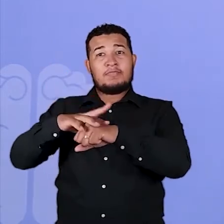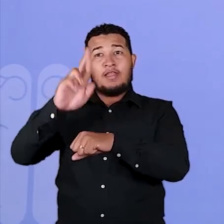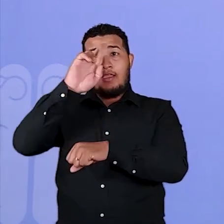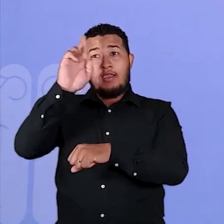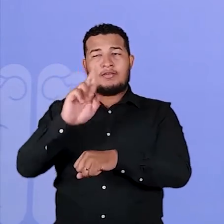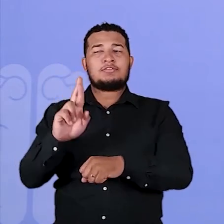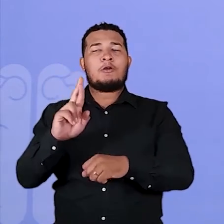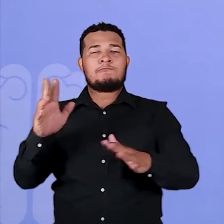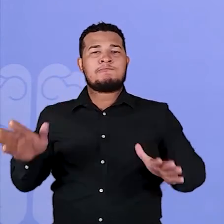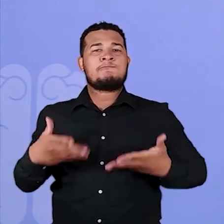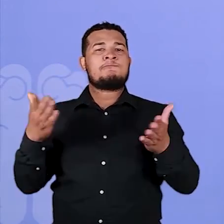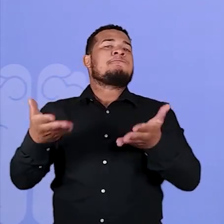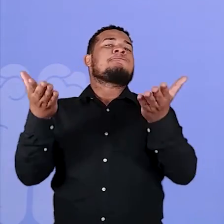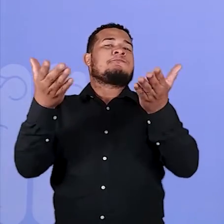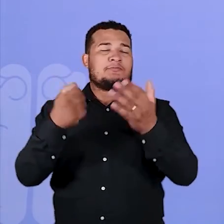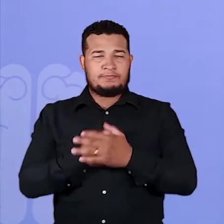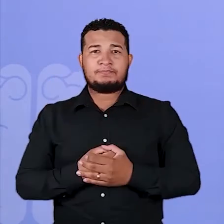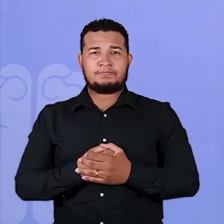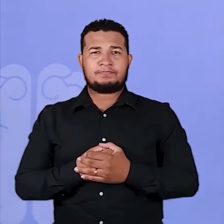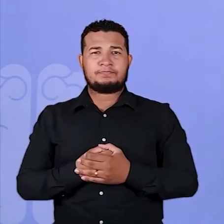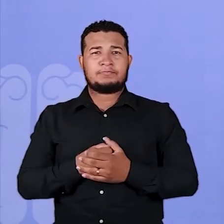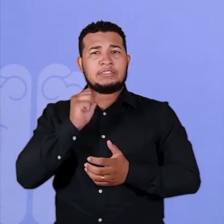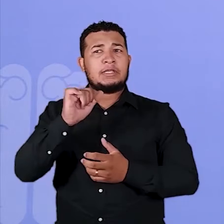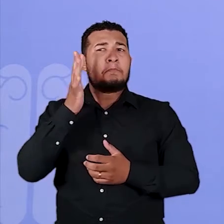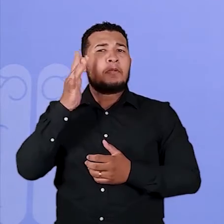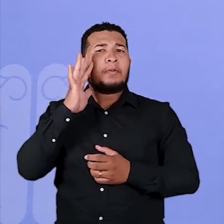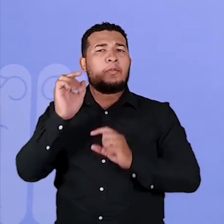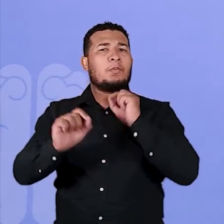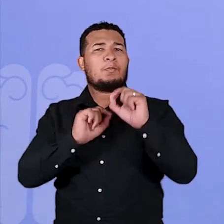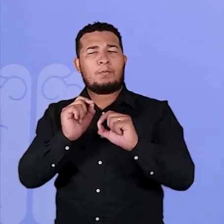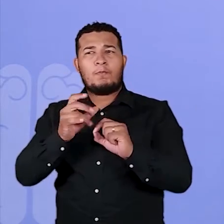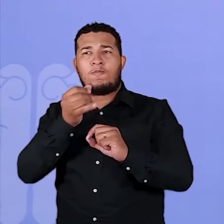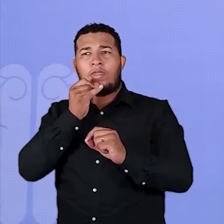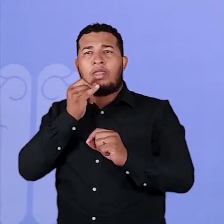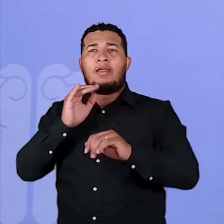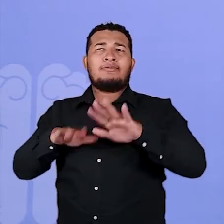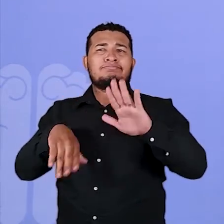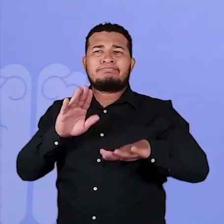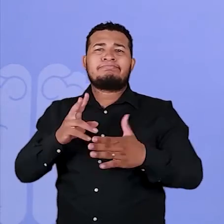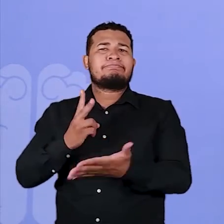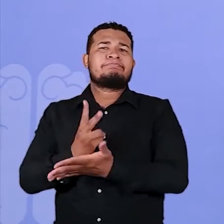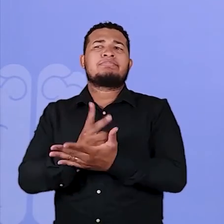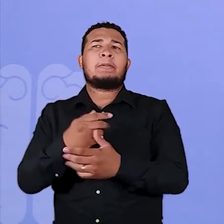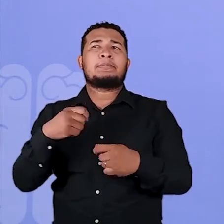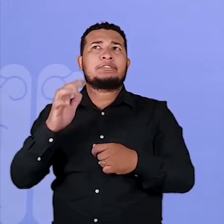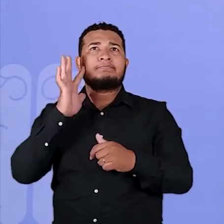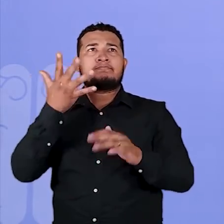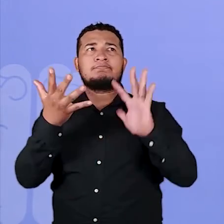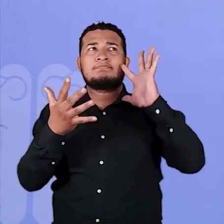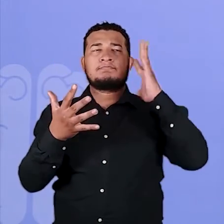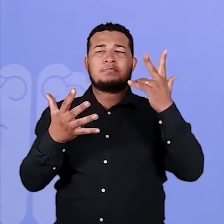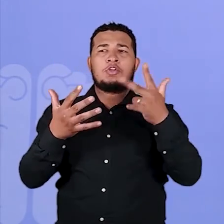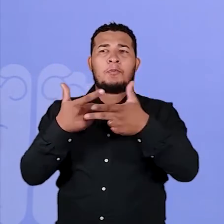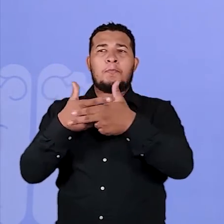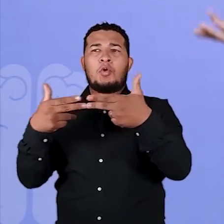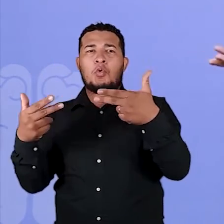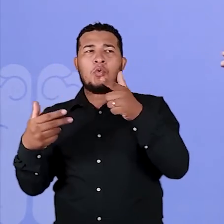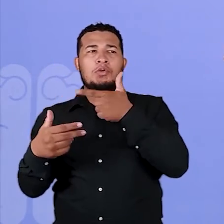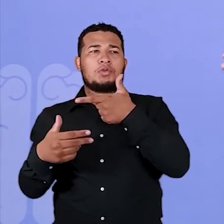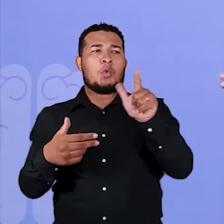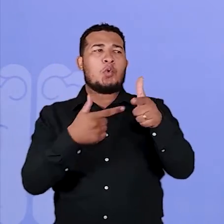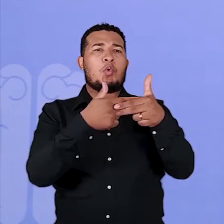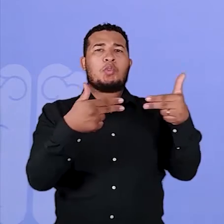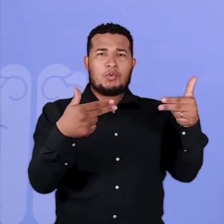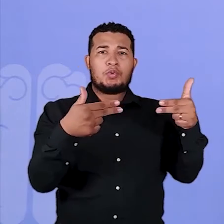própria razão. Se vocês forem parar para pensar, muitas vezes, quando vocês precisam decidir entre uma coisa